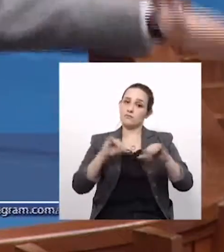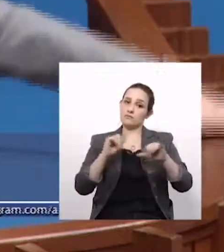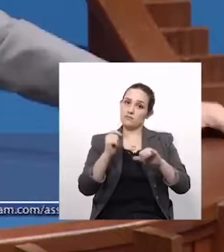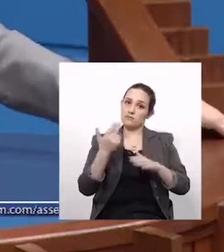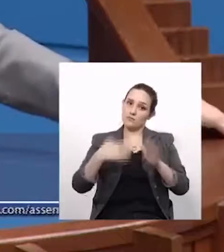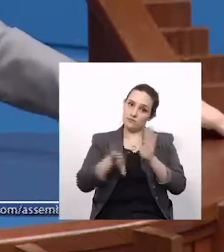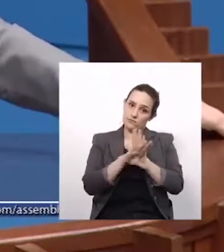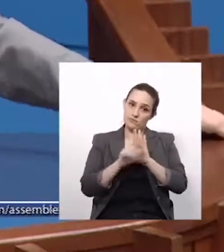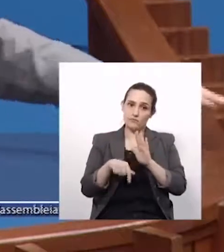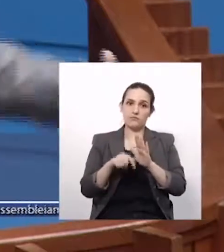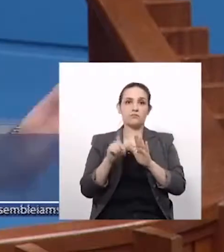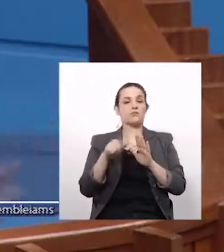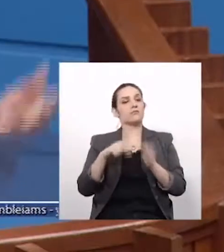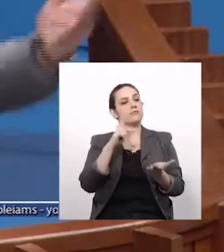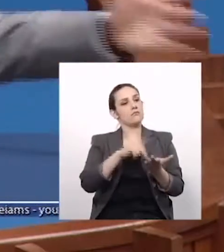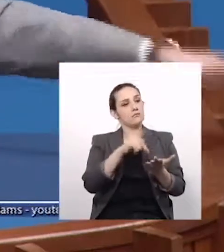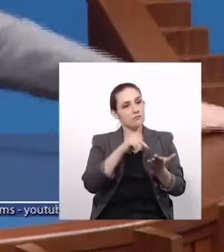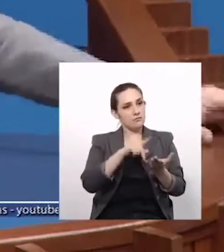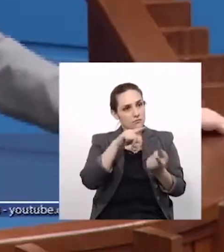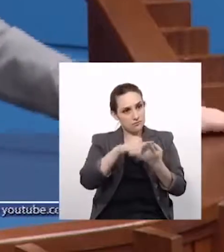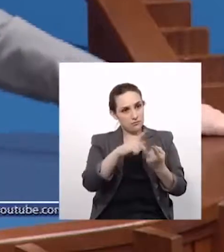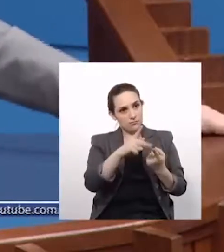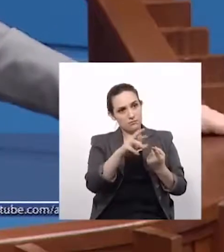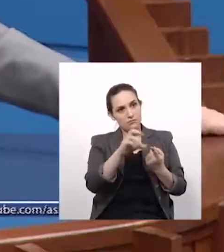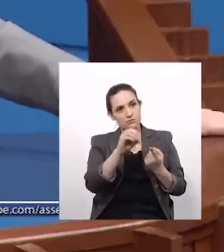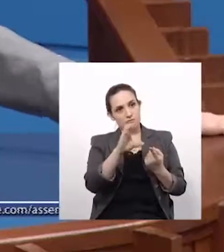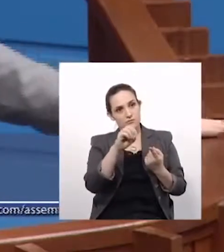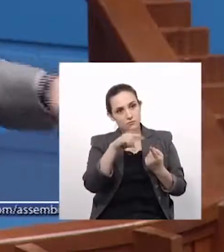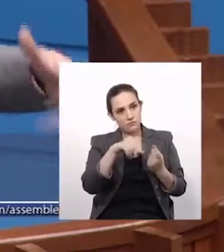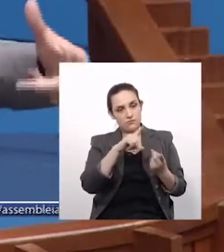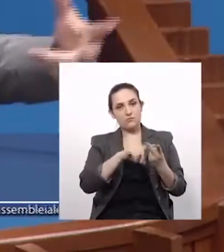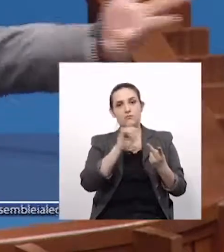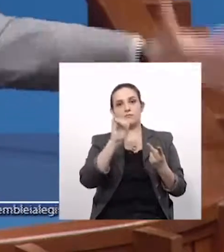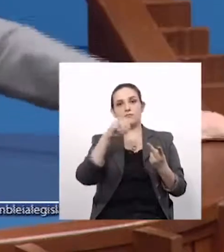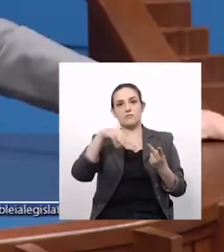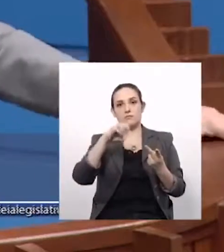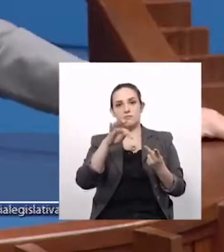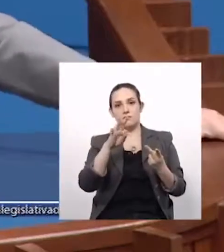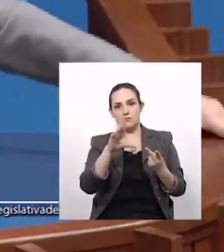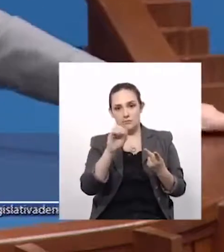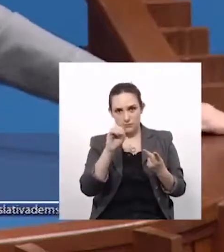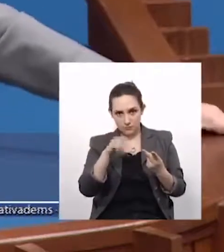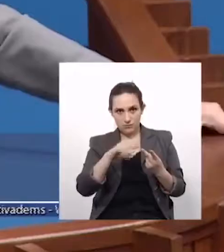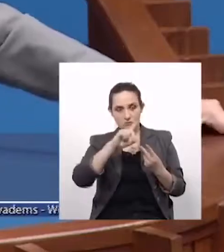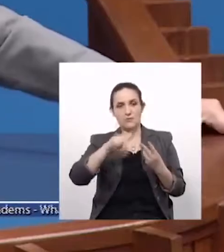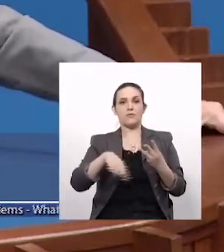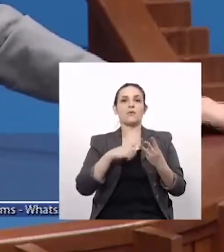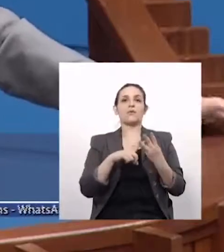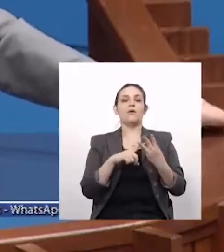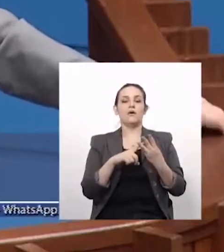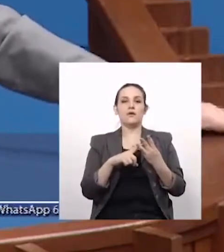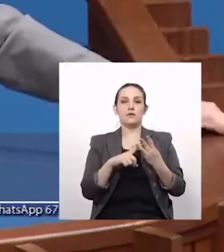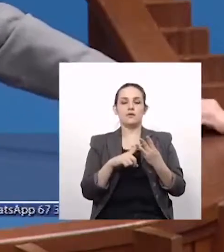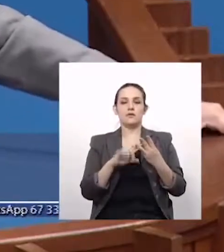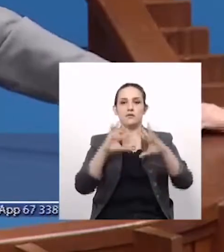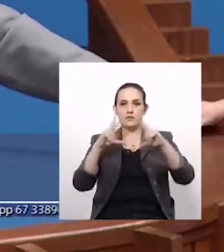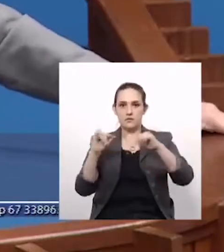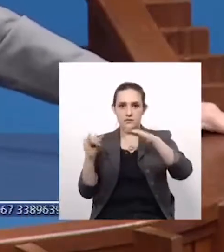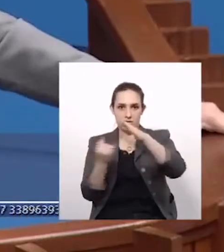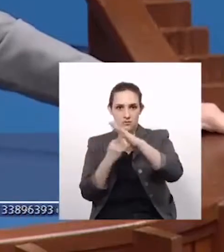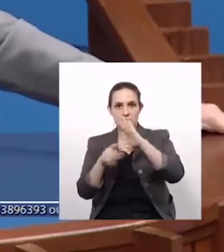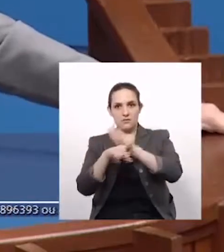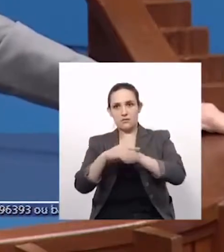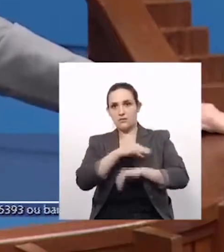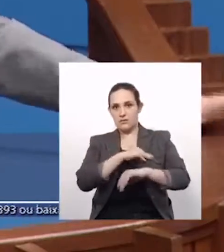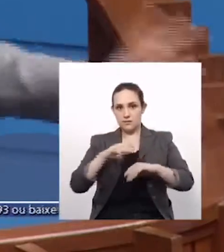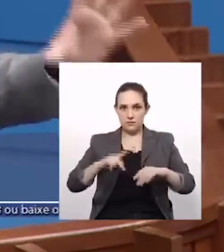requerimentos dirigidos ao PROCON, requerimentos dirigidos ao Inmetro, requerimentos dirigidos as instituições públicas, do Ministério Público e